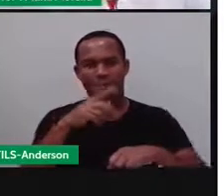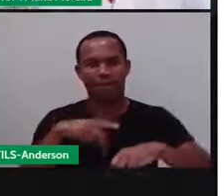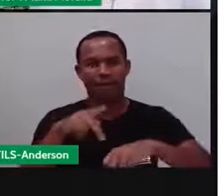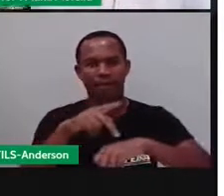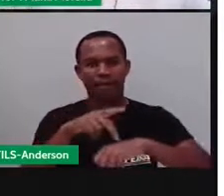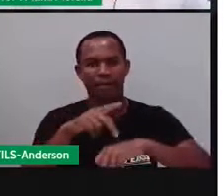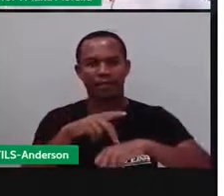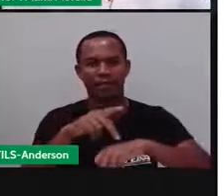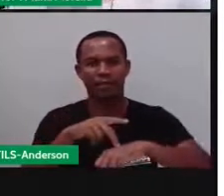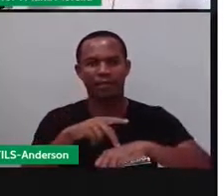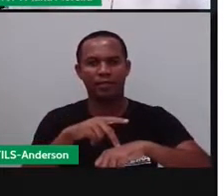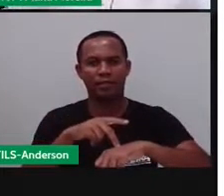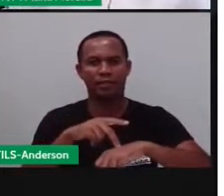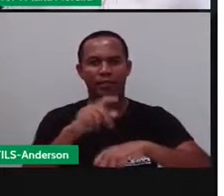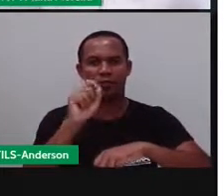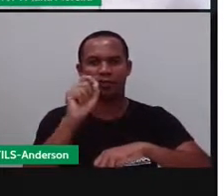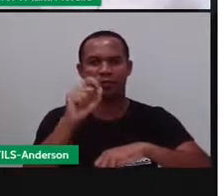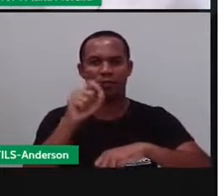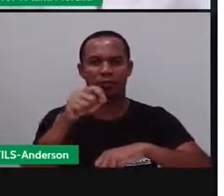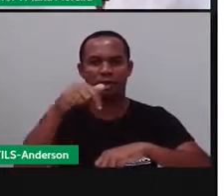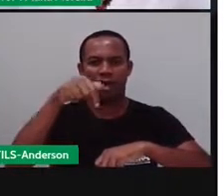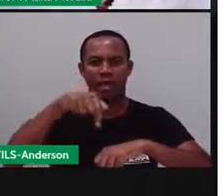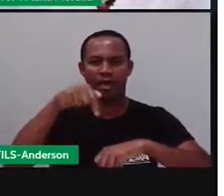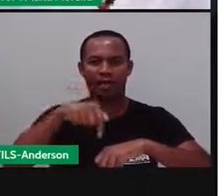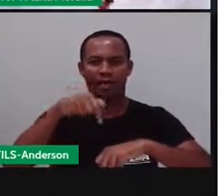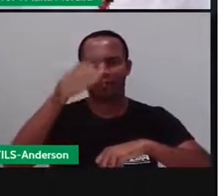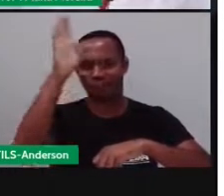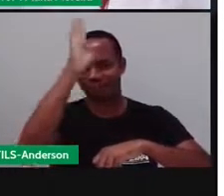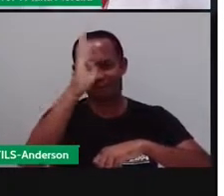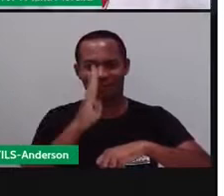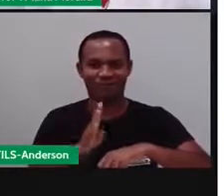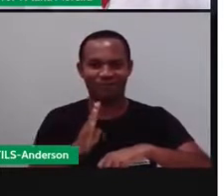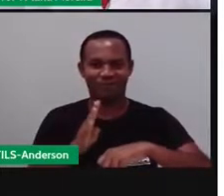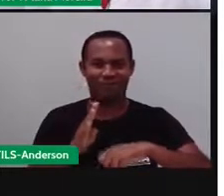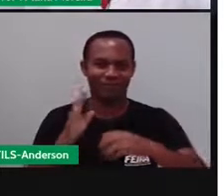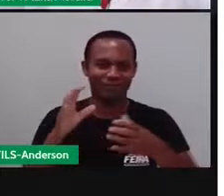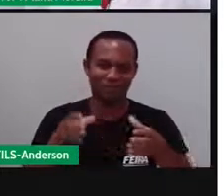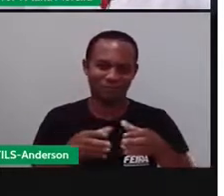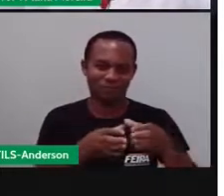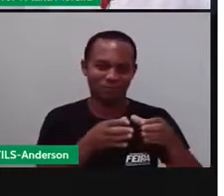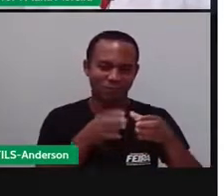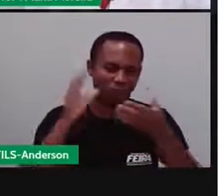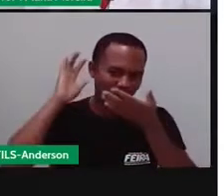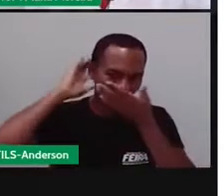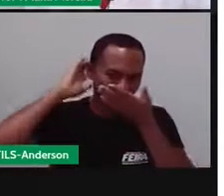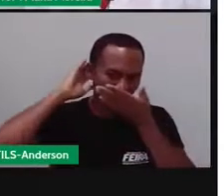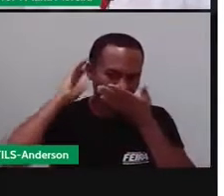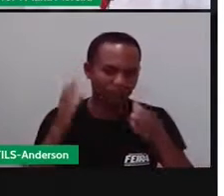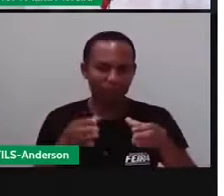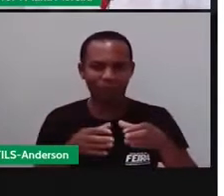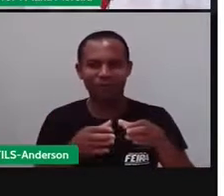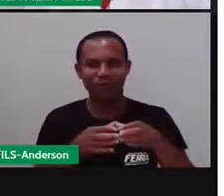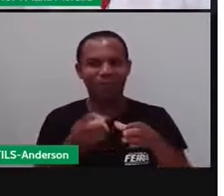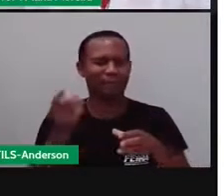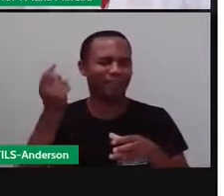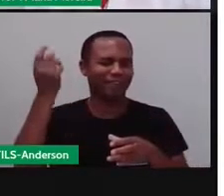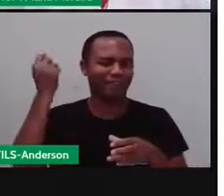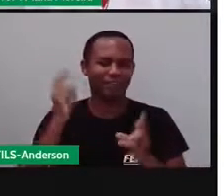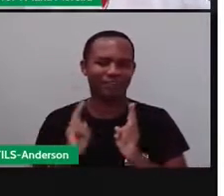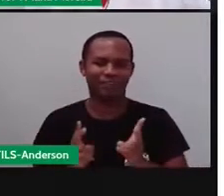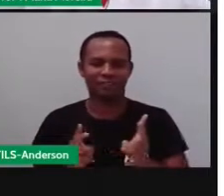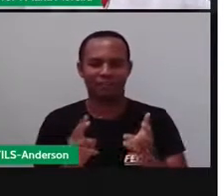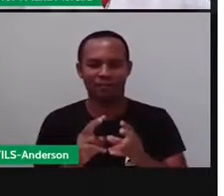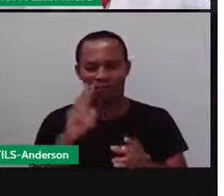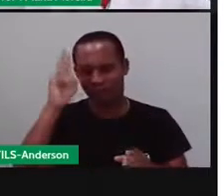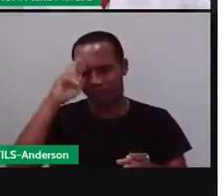né? Aqui dessa parte do mundo, né? E base da alimentação da população indígena. Lembra